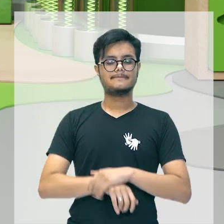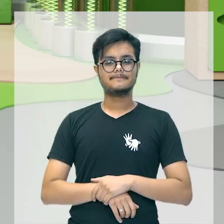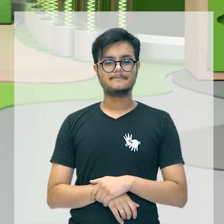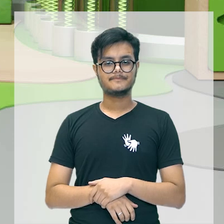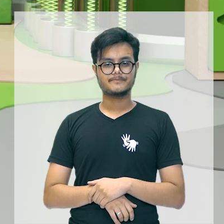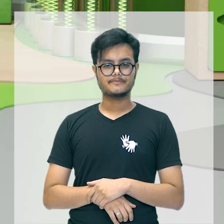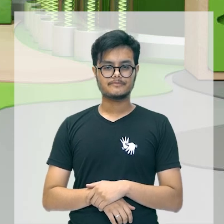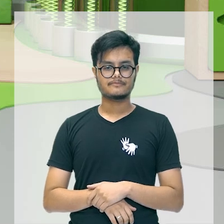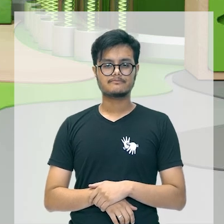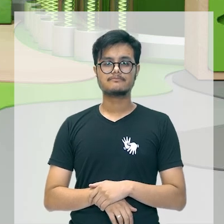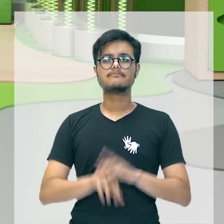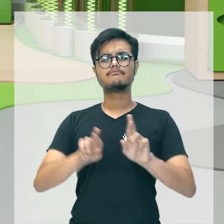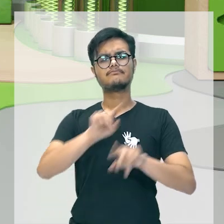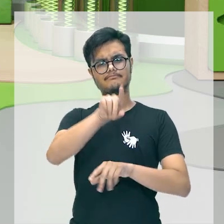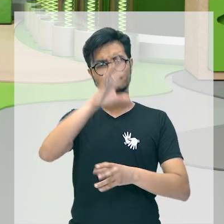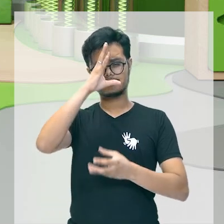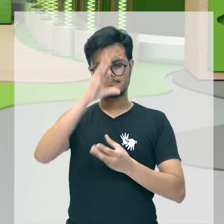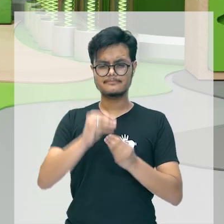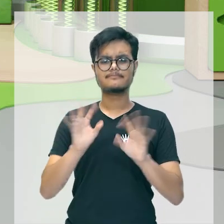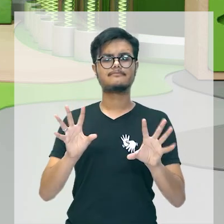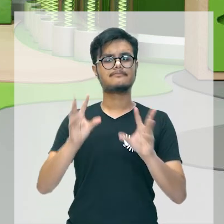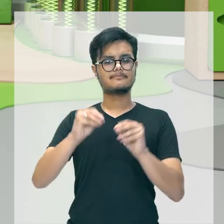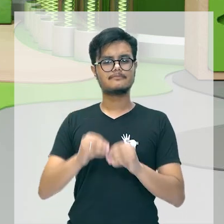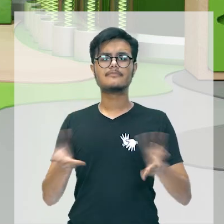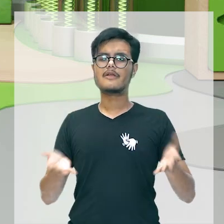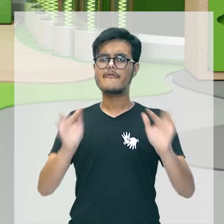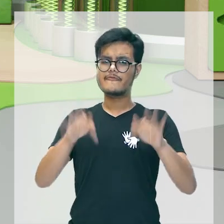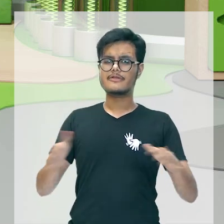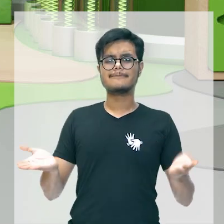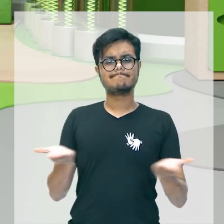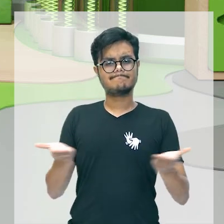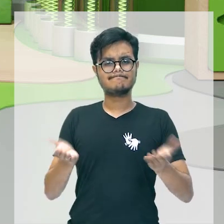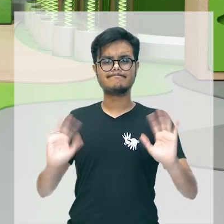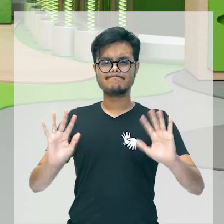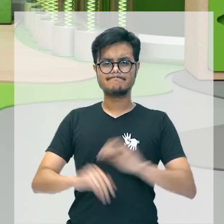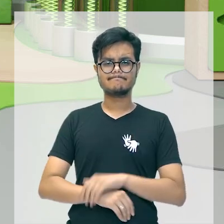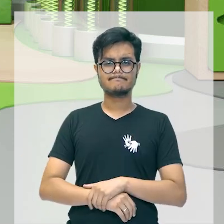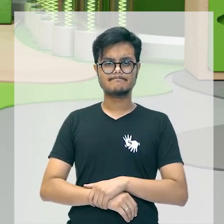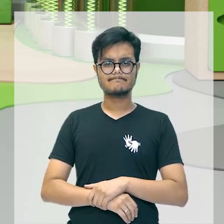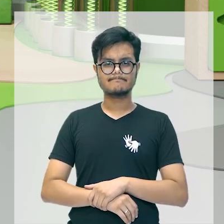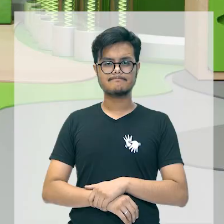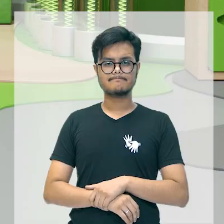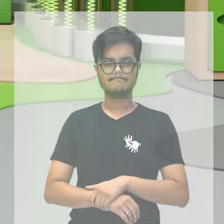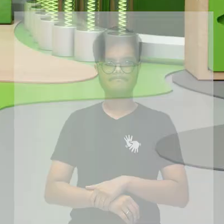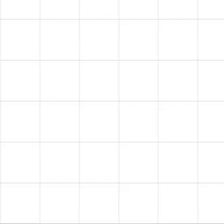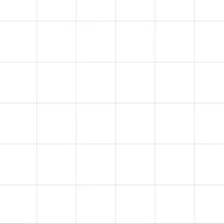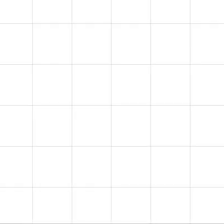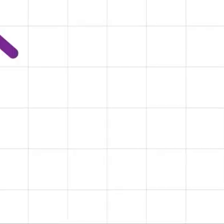adultos, né? Bom, espero que você tenha compreendido e aí a gente fica por aqui. Até a próxima.